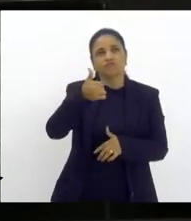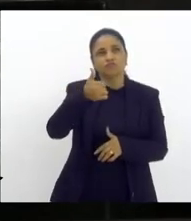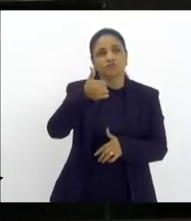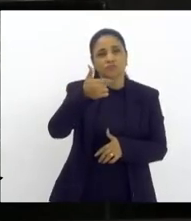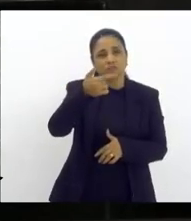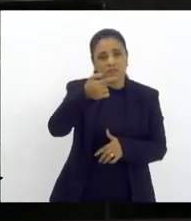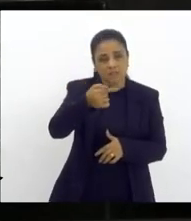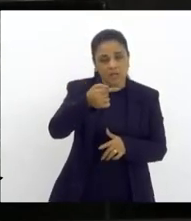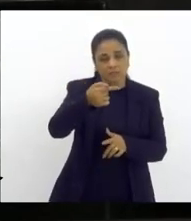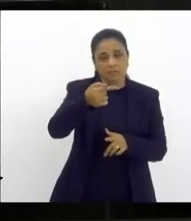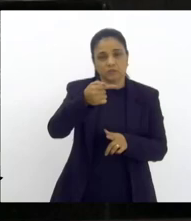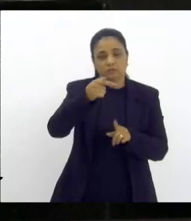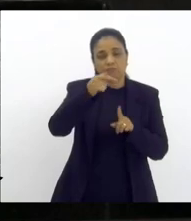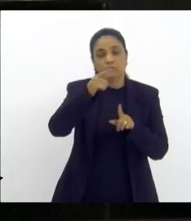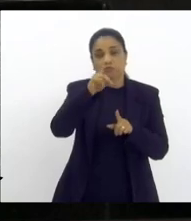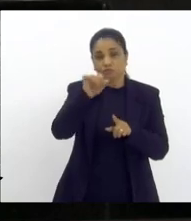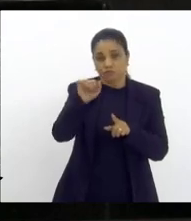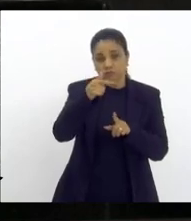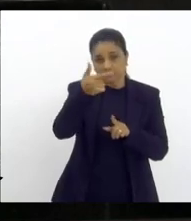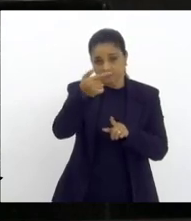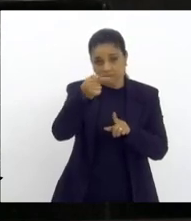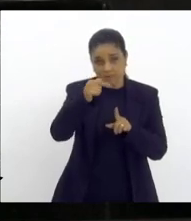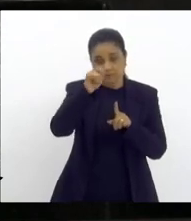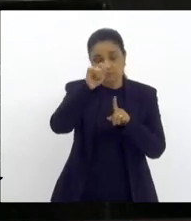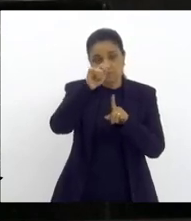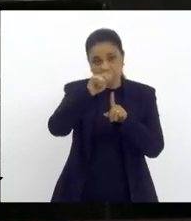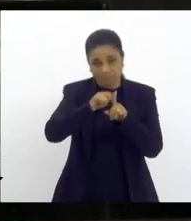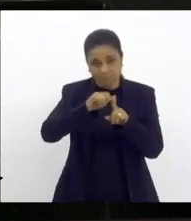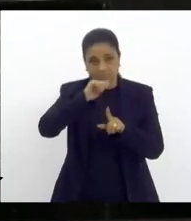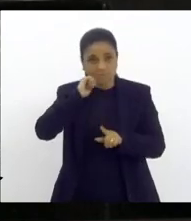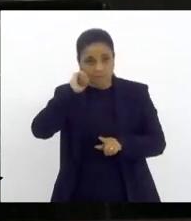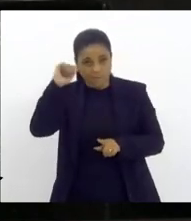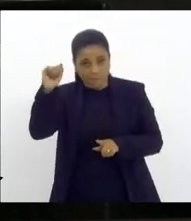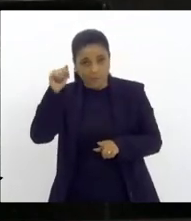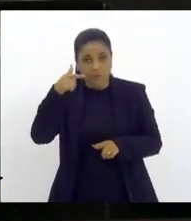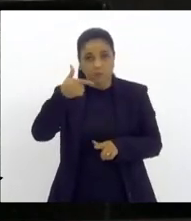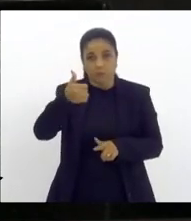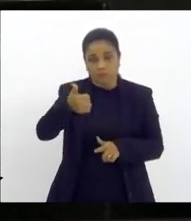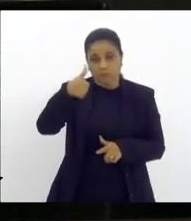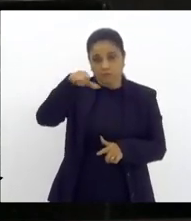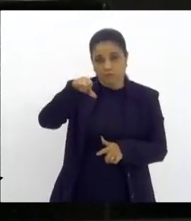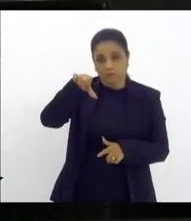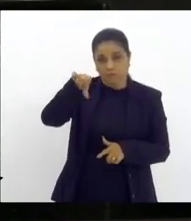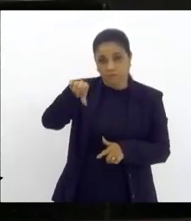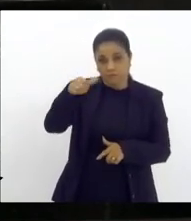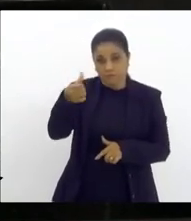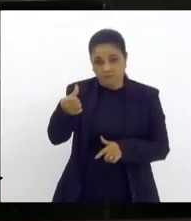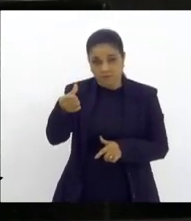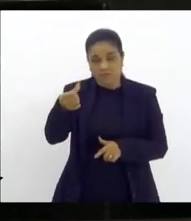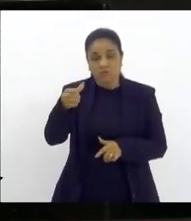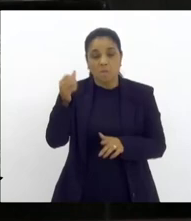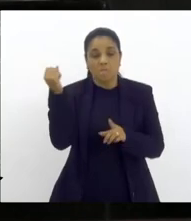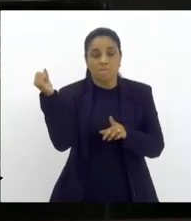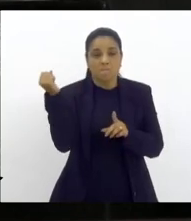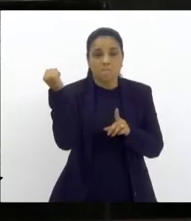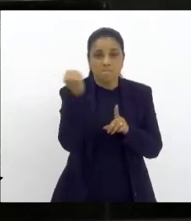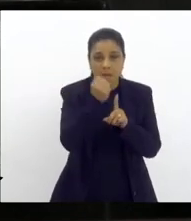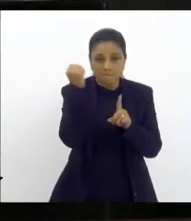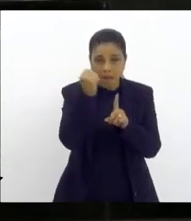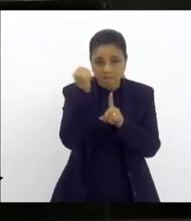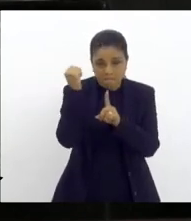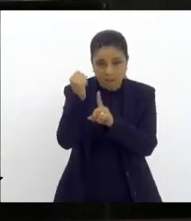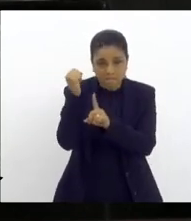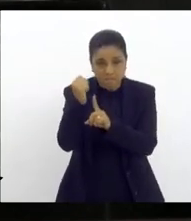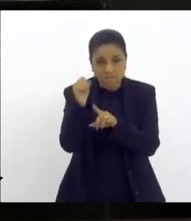1996 lá no Estado do Pará O Massacre de Eldorado dos Carajás onde